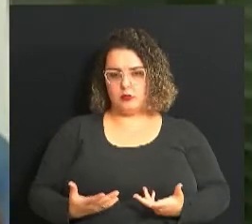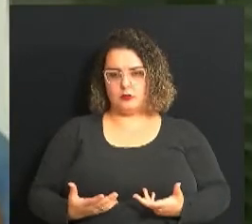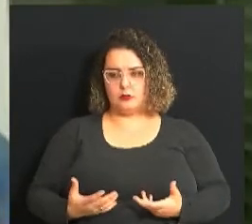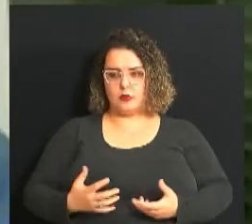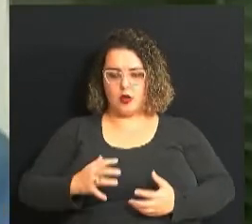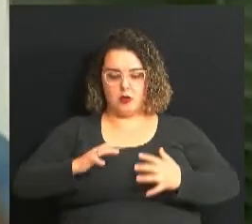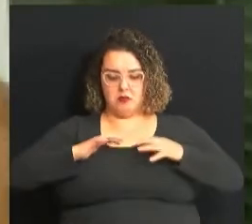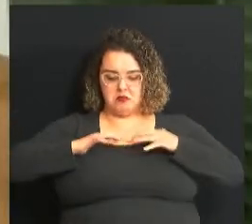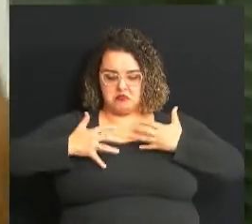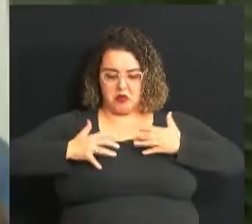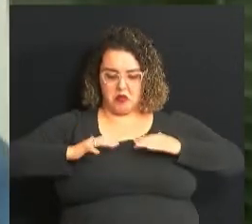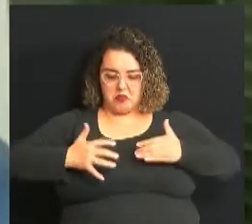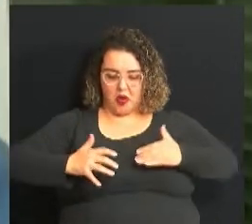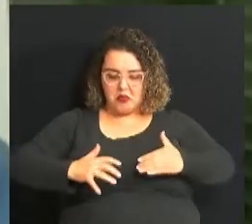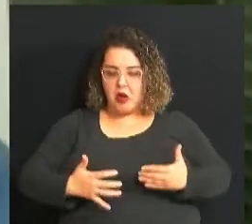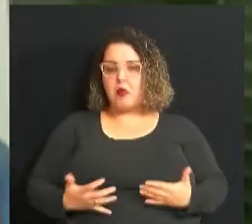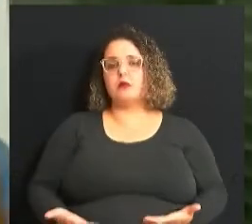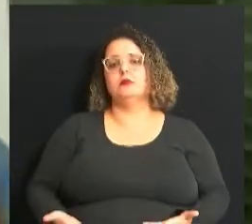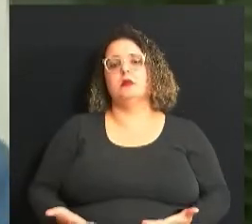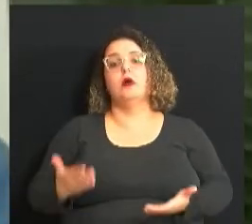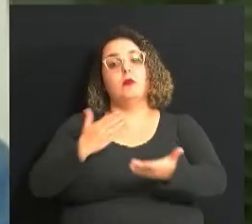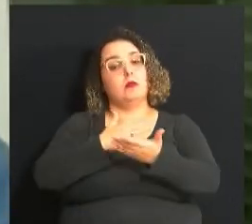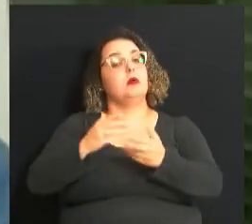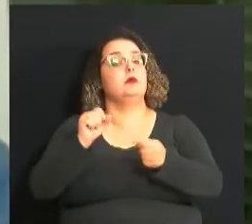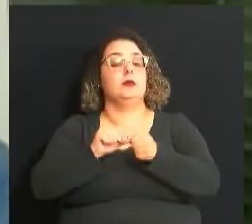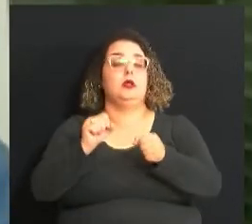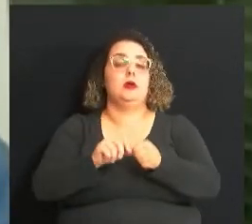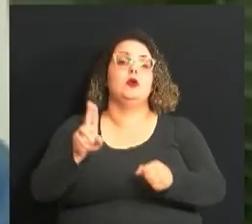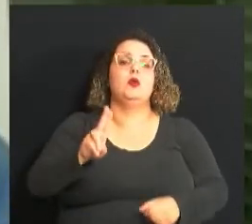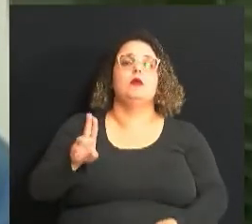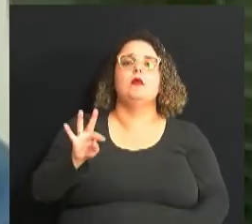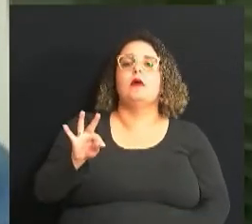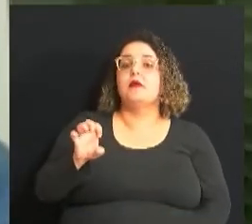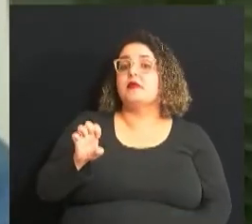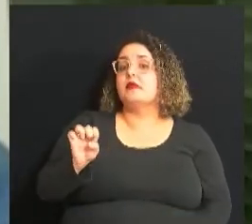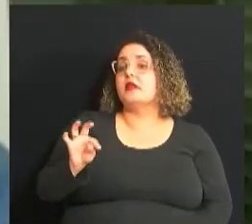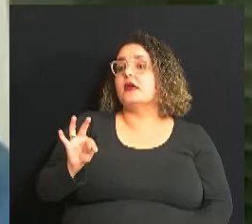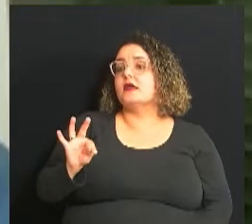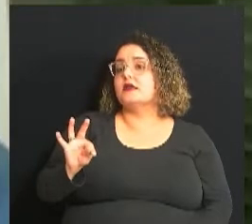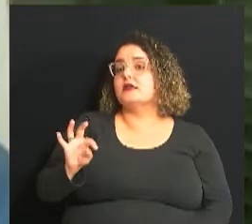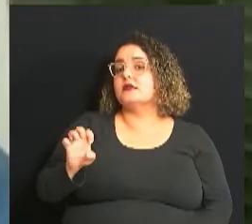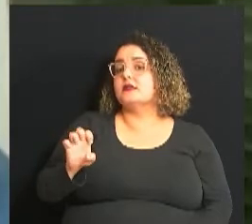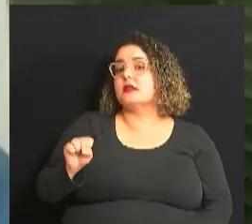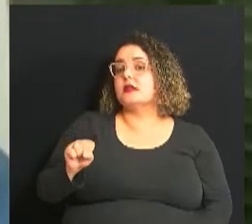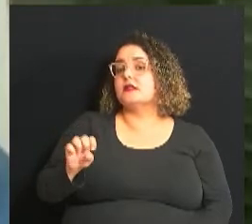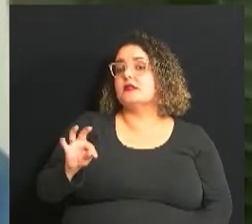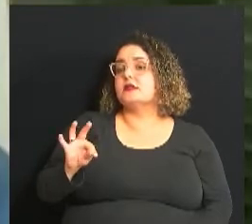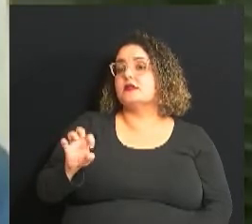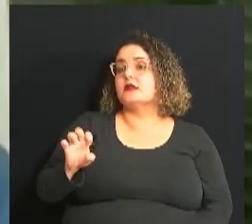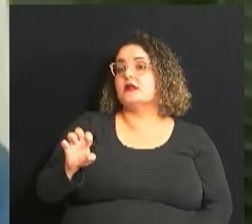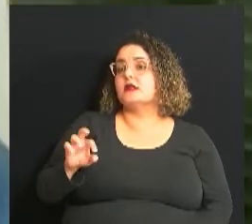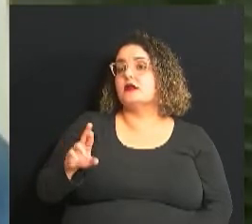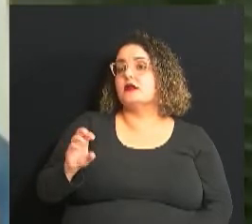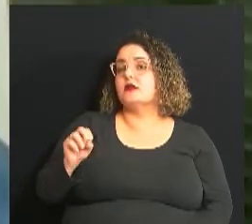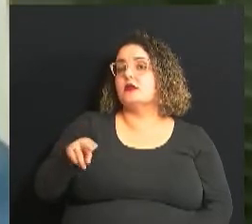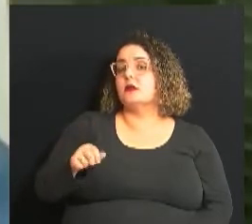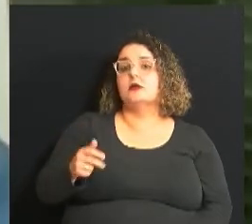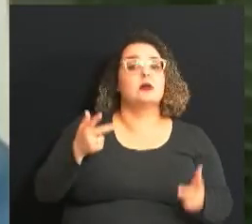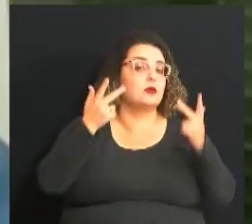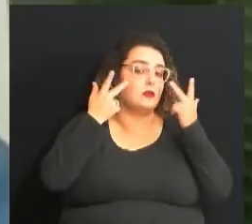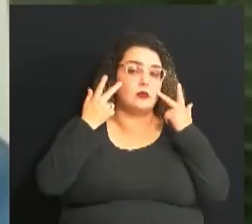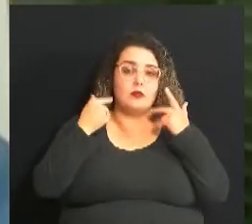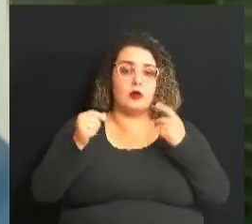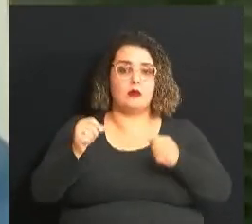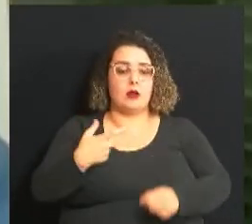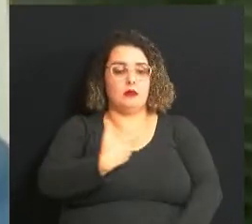musculatura, começam a fazer uso de testosterona, mesmo tendo testosterona normal. Bom, aí